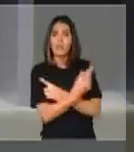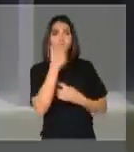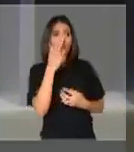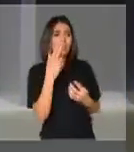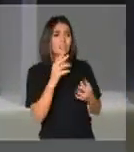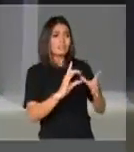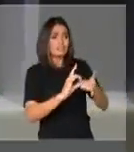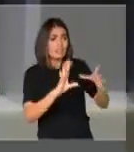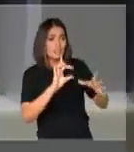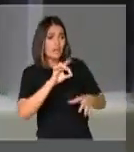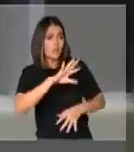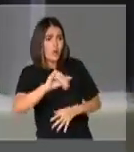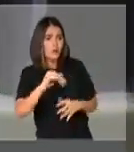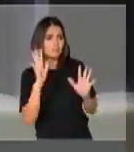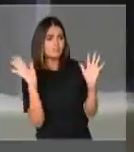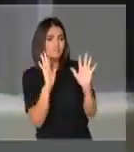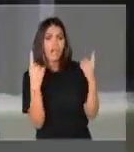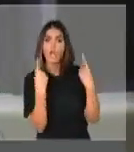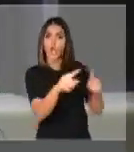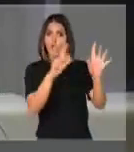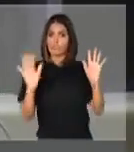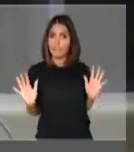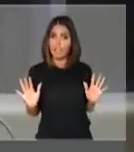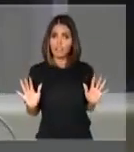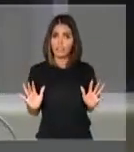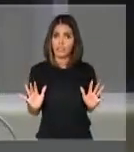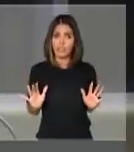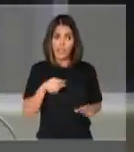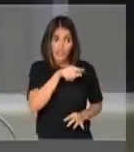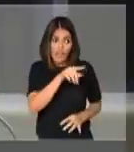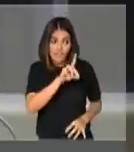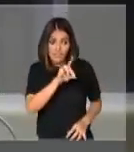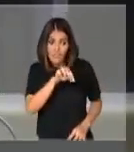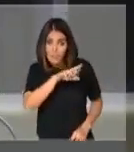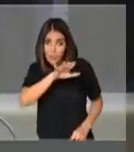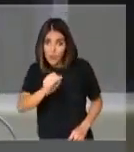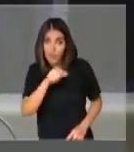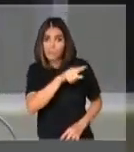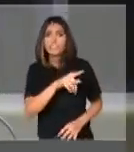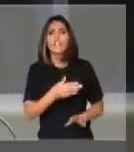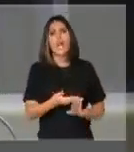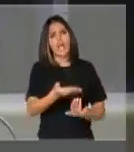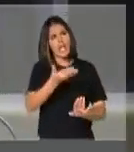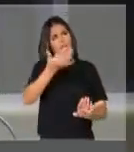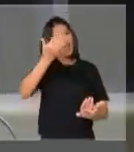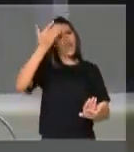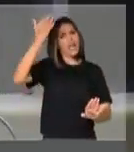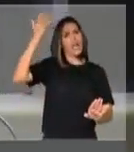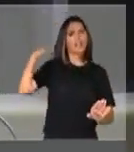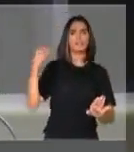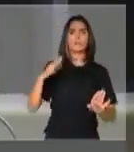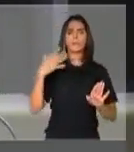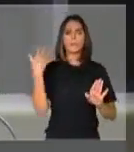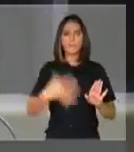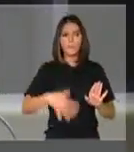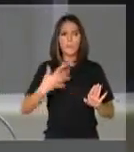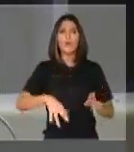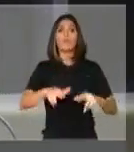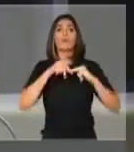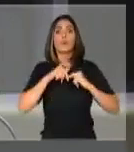à democracia. Essa mesma democracia que já foi ferida inúmeras vezes